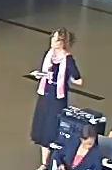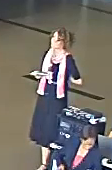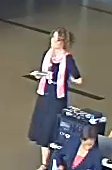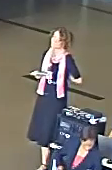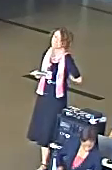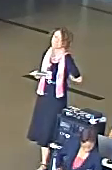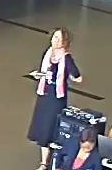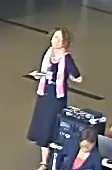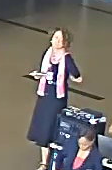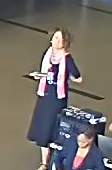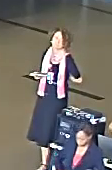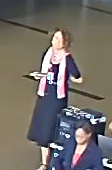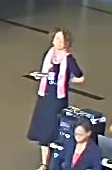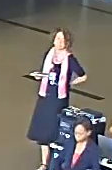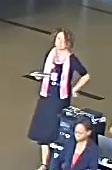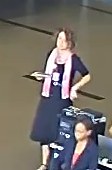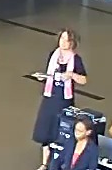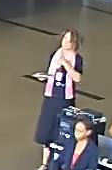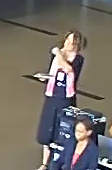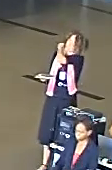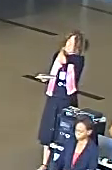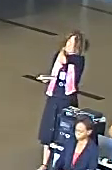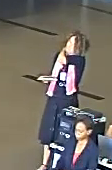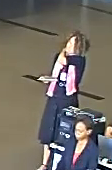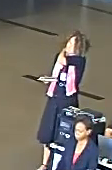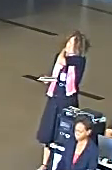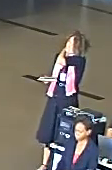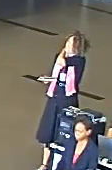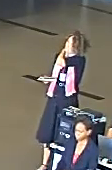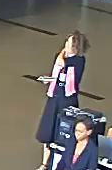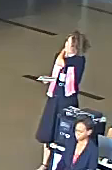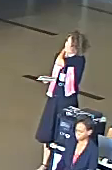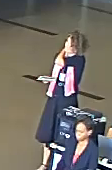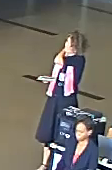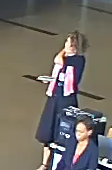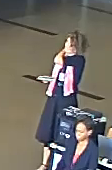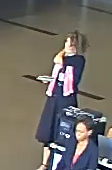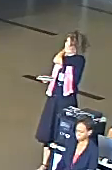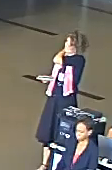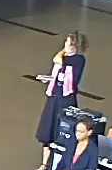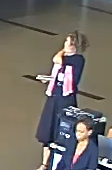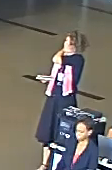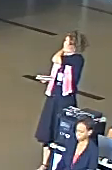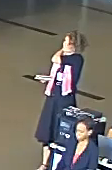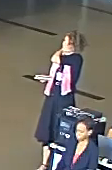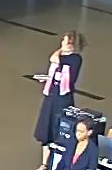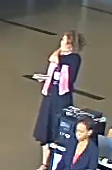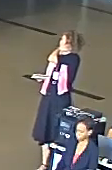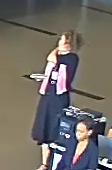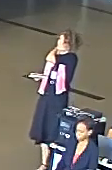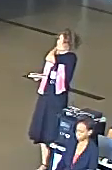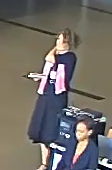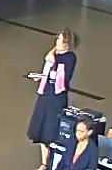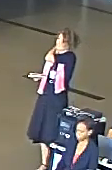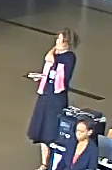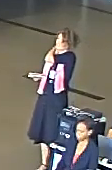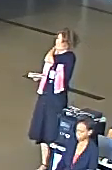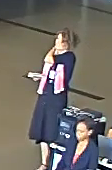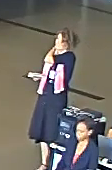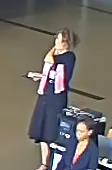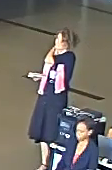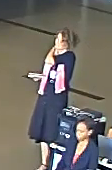ter não ter ciência nenhuma se nós estamos o imetro ele não pode descaracterizar uma lei então por exemplo o